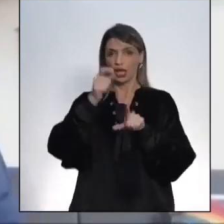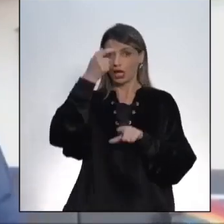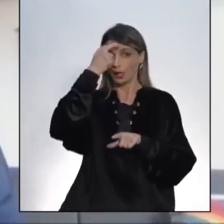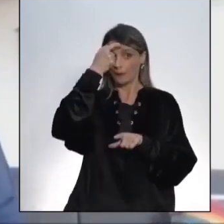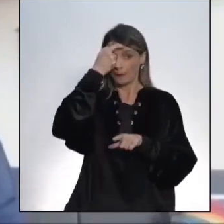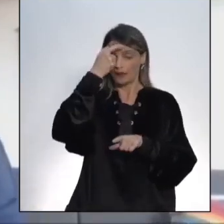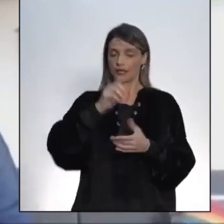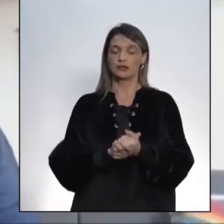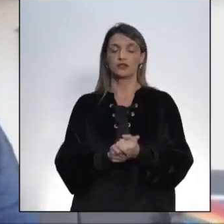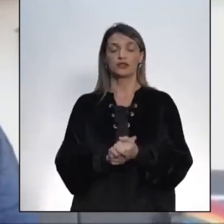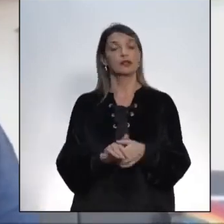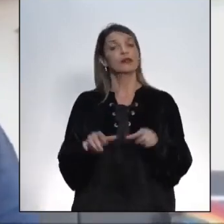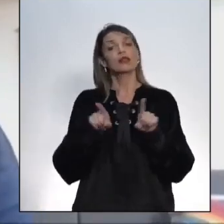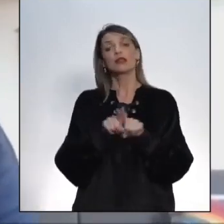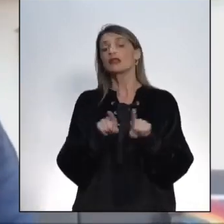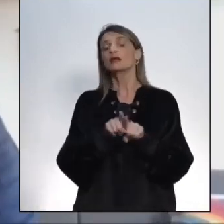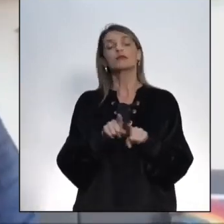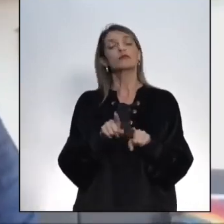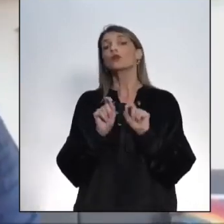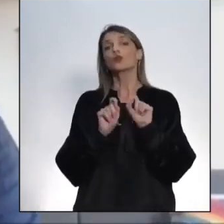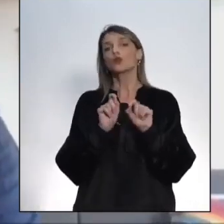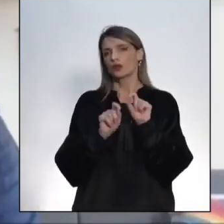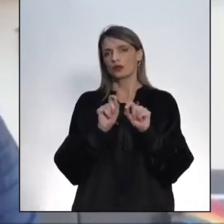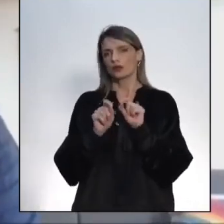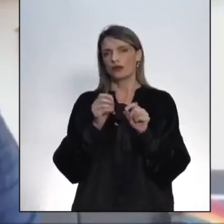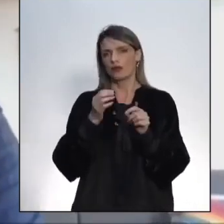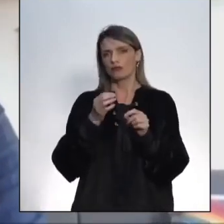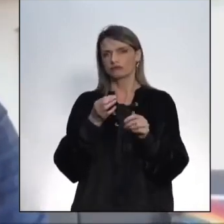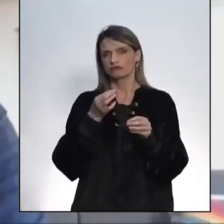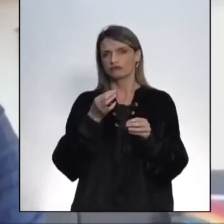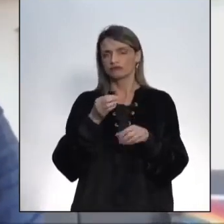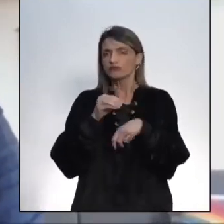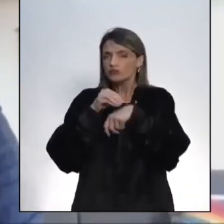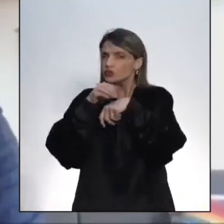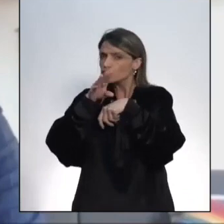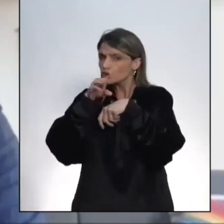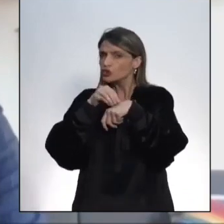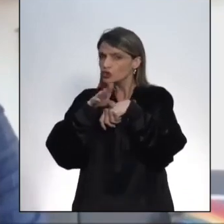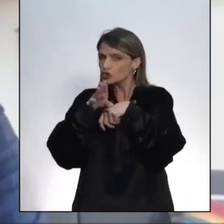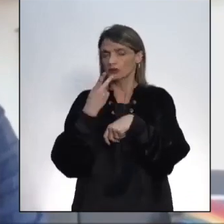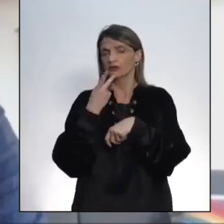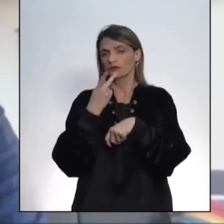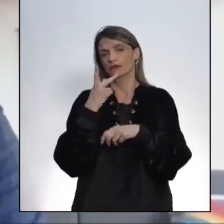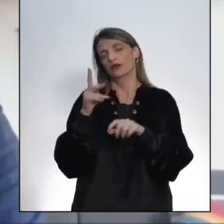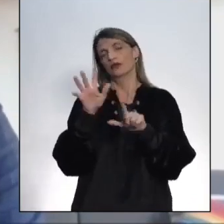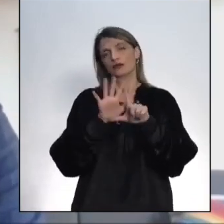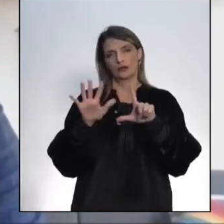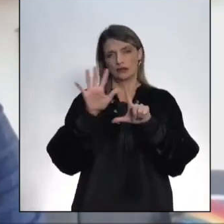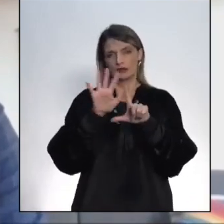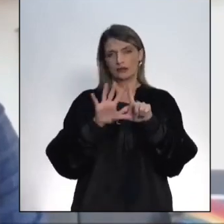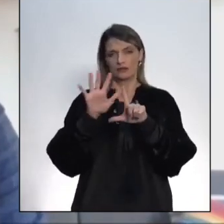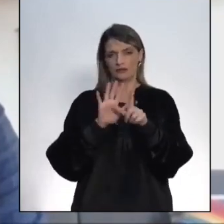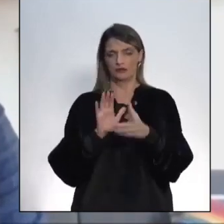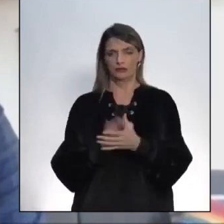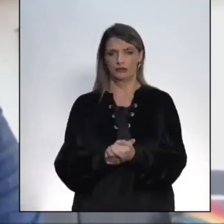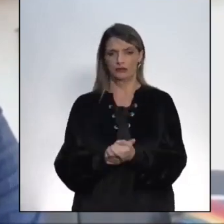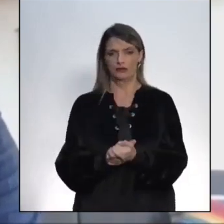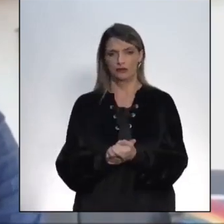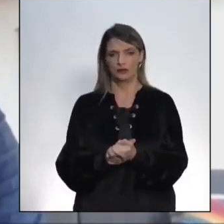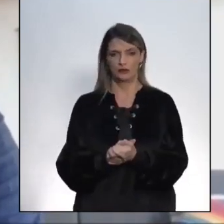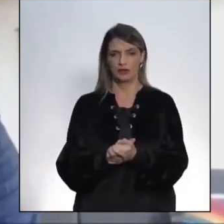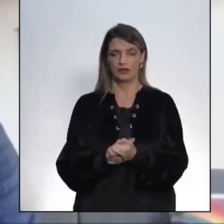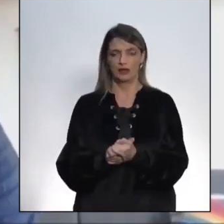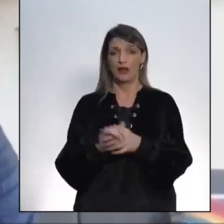mais objetivo, algumas sugestões, sim, que eu trago de plataformas, para falar o nome do monstro